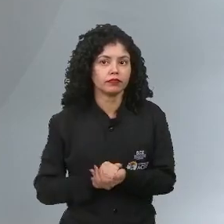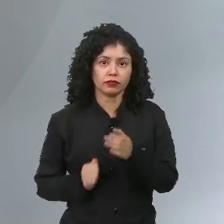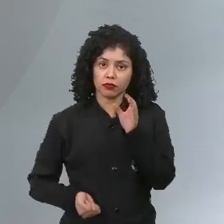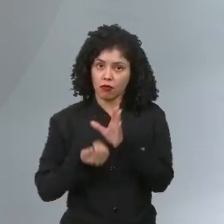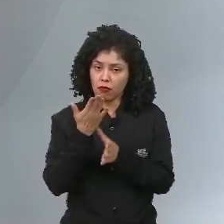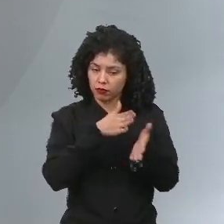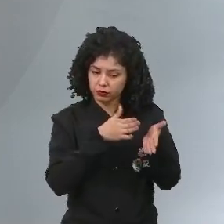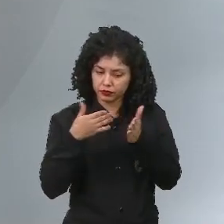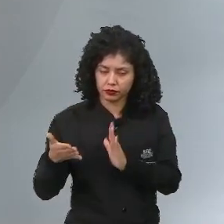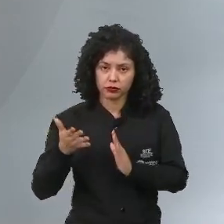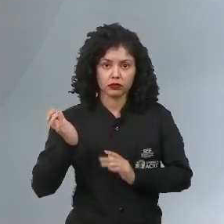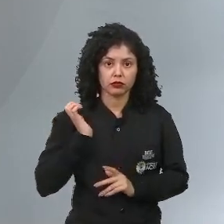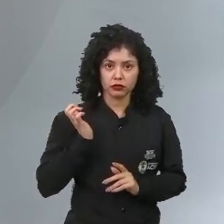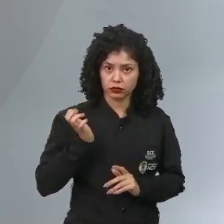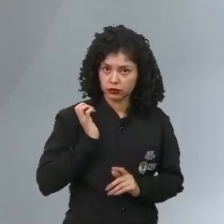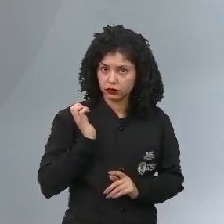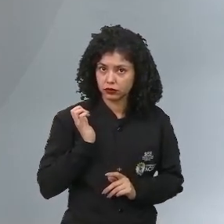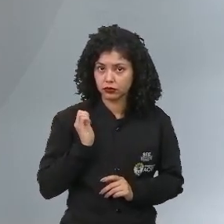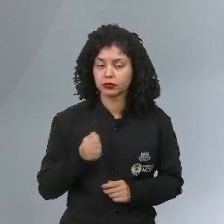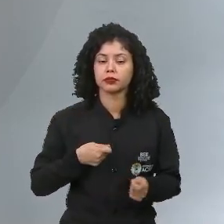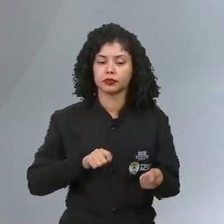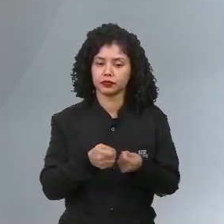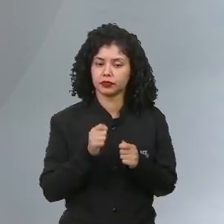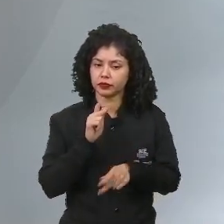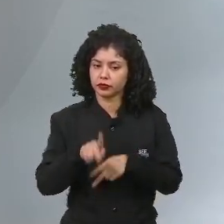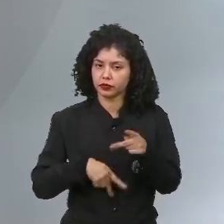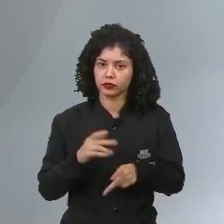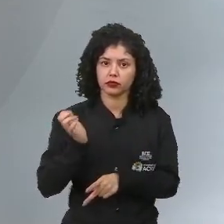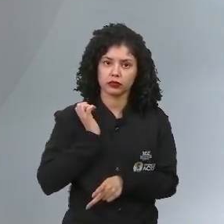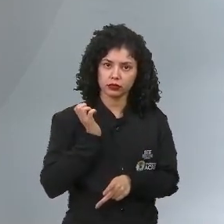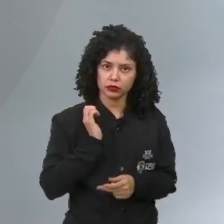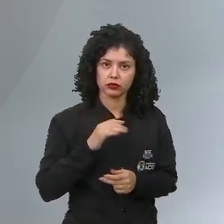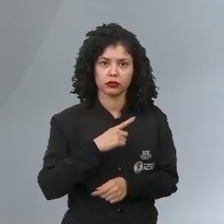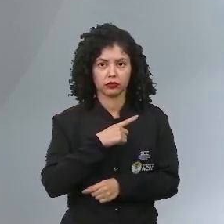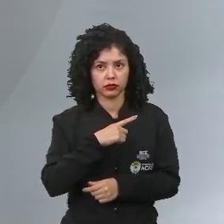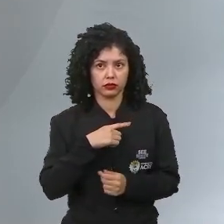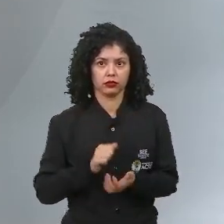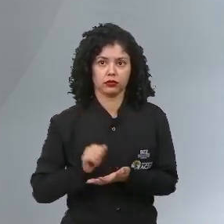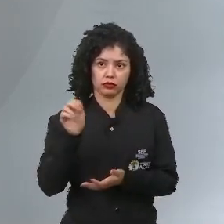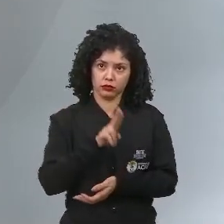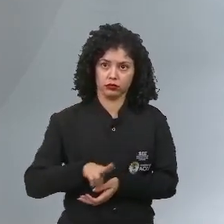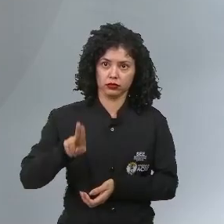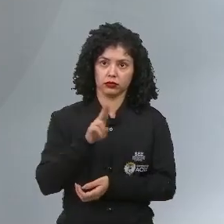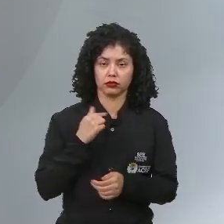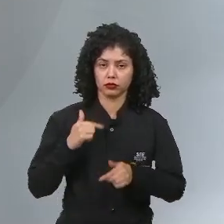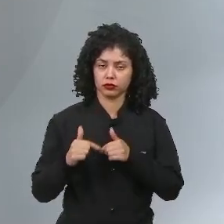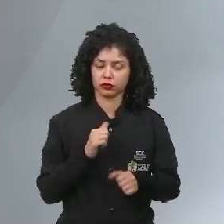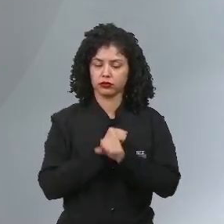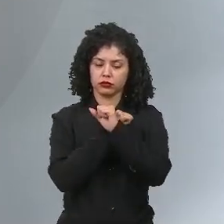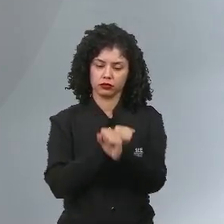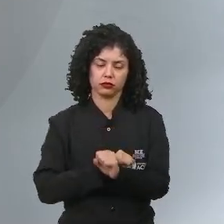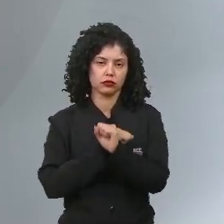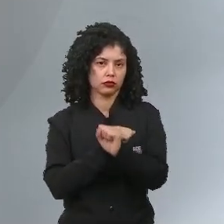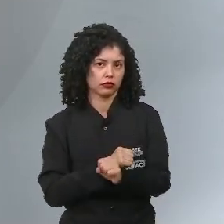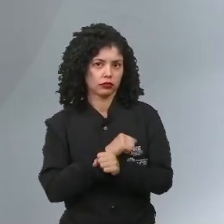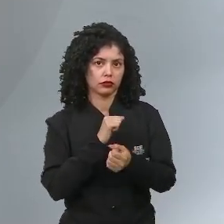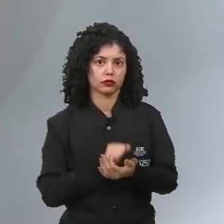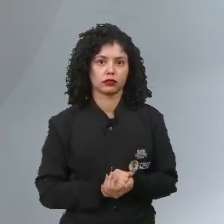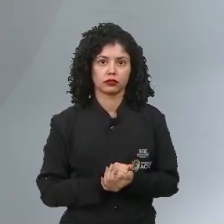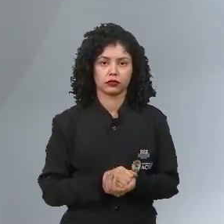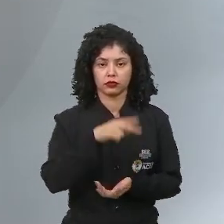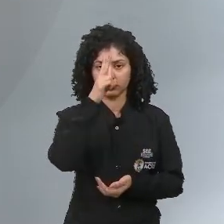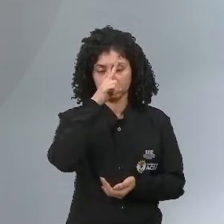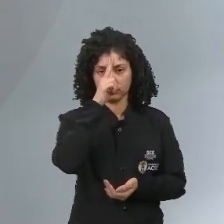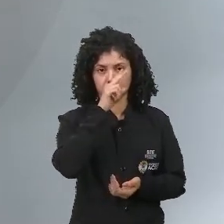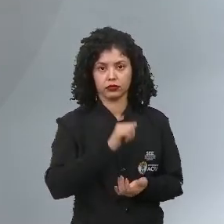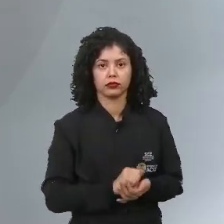e parte da elite mineradora, aquela população mais rica que estava ali, que utilizava do trabalho escravo. Tá? Lembrando